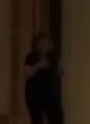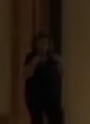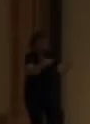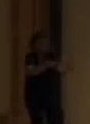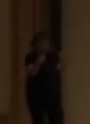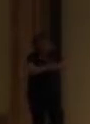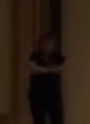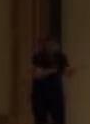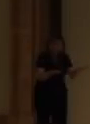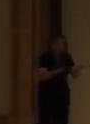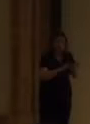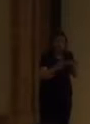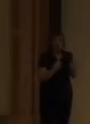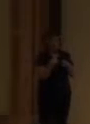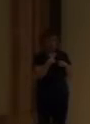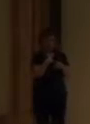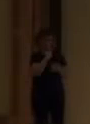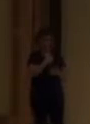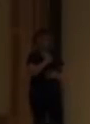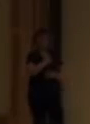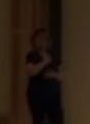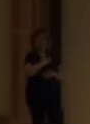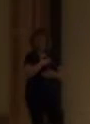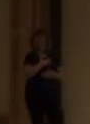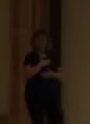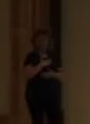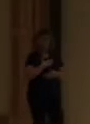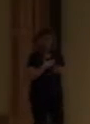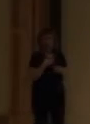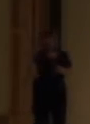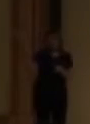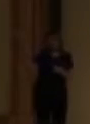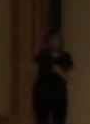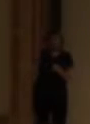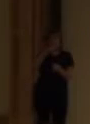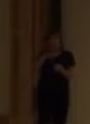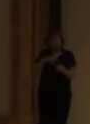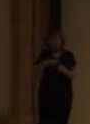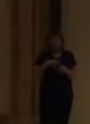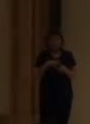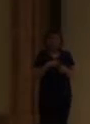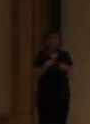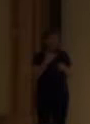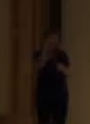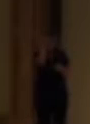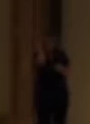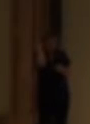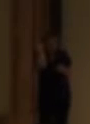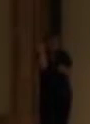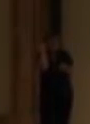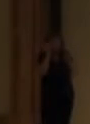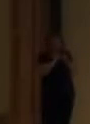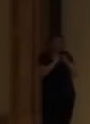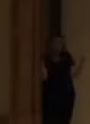percebes nada, que tu vens lá da Europa. Nós vimos diretamente do socialismo utópico para o capitalismo tribal.